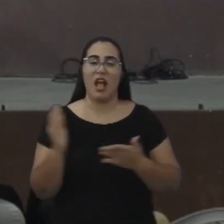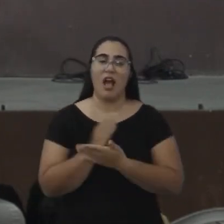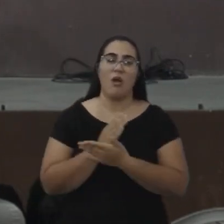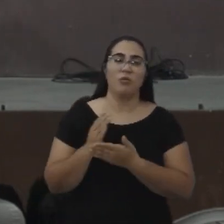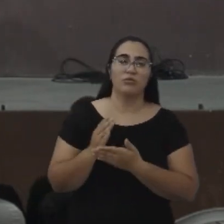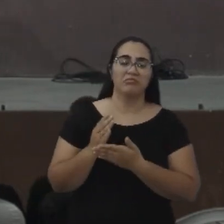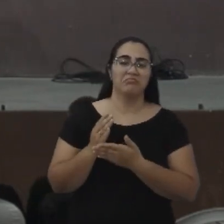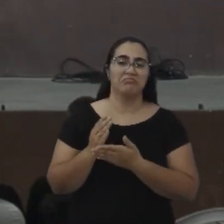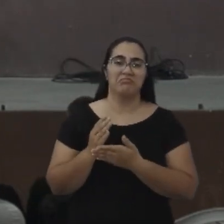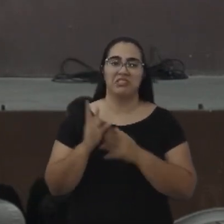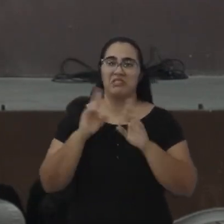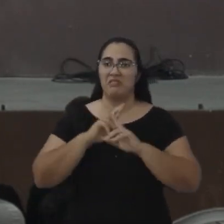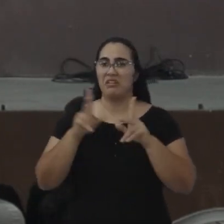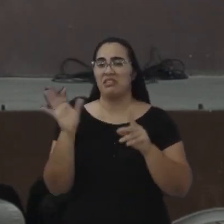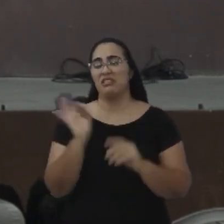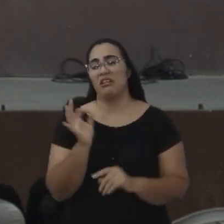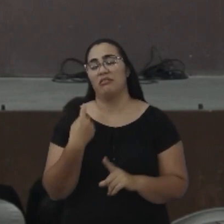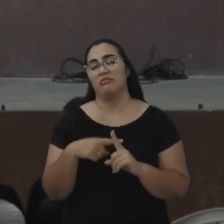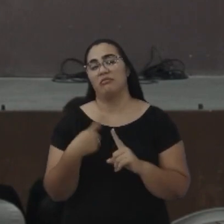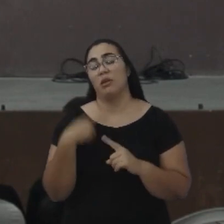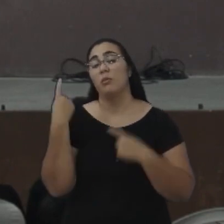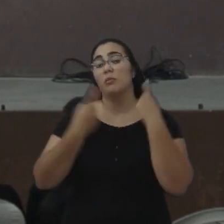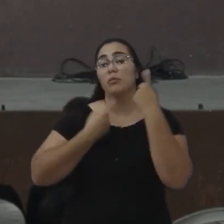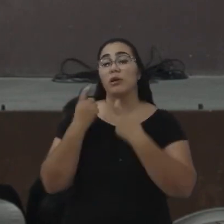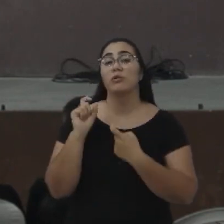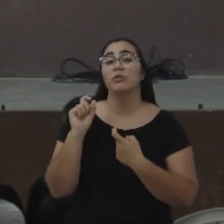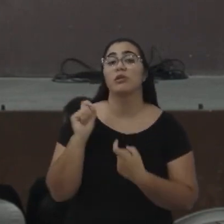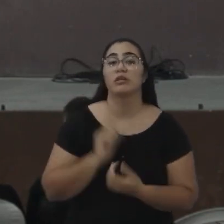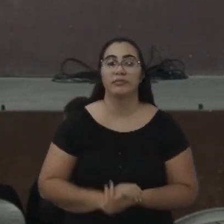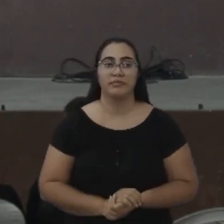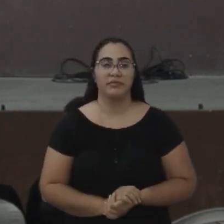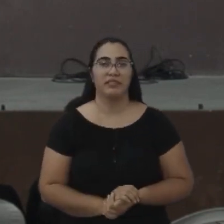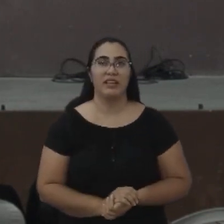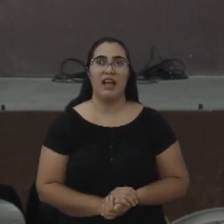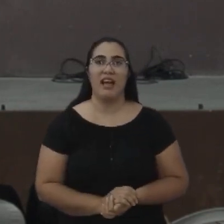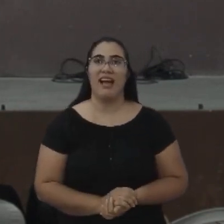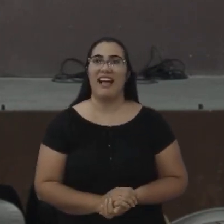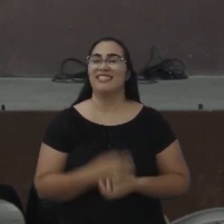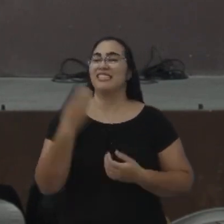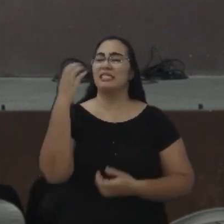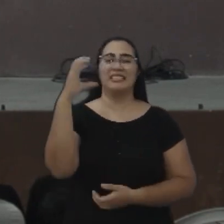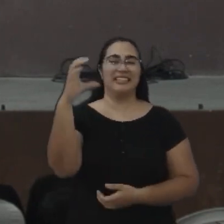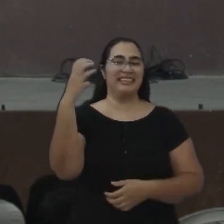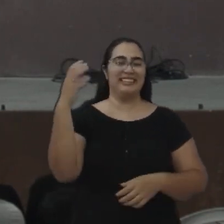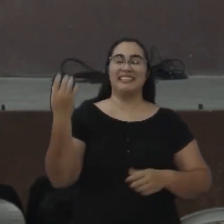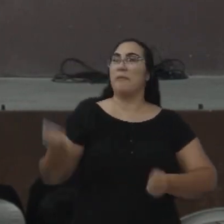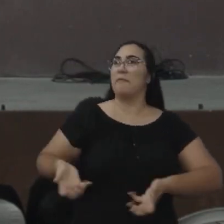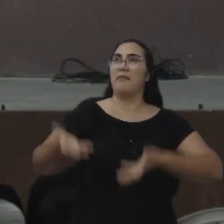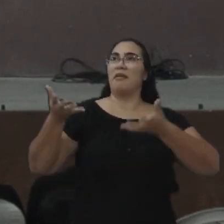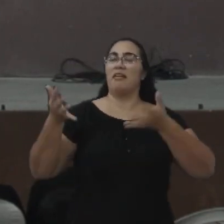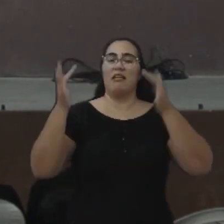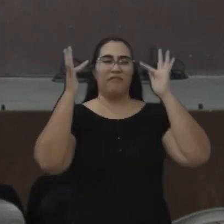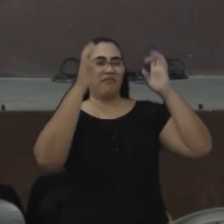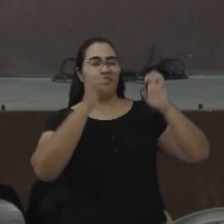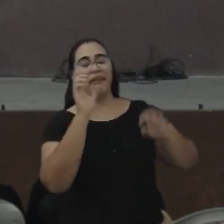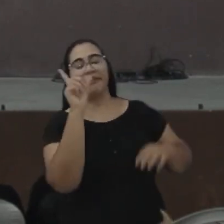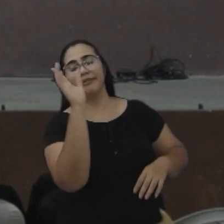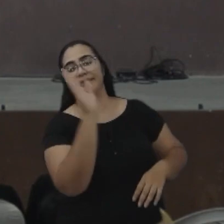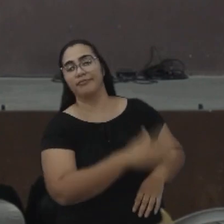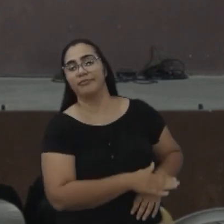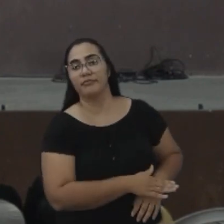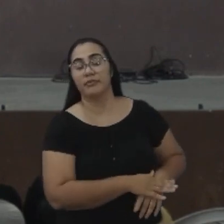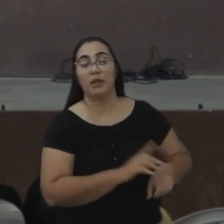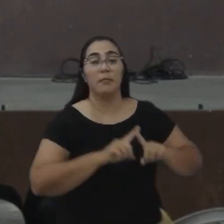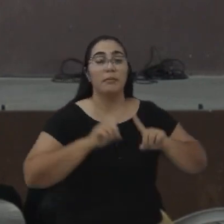diferença nenhuma, porque o povo estava mais preocupado com a viva a ciência do que realmente viva a fé. E foi na